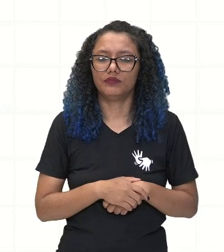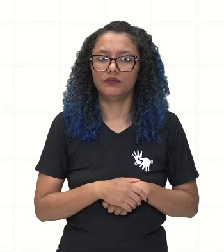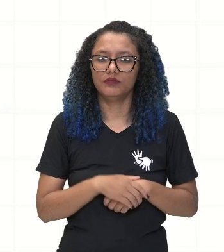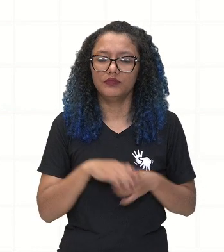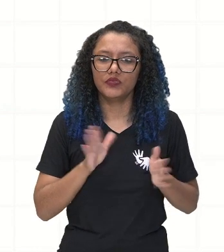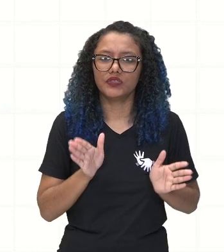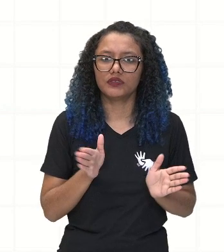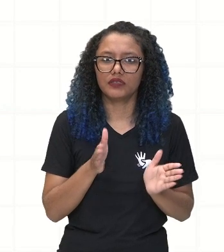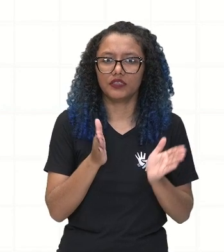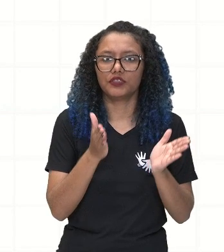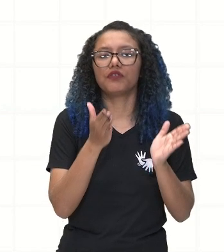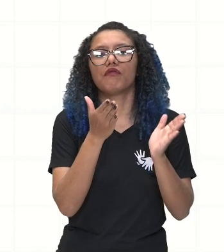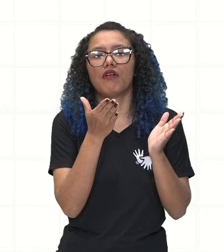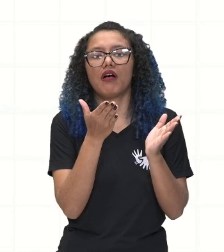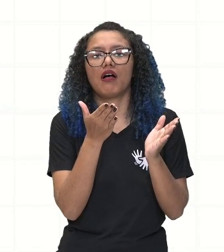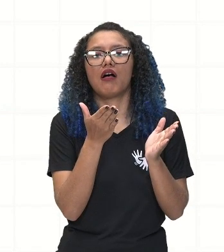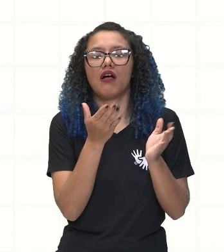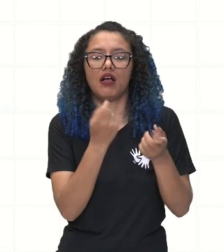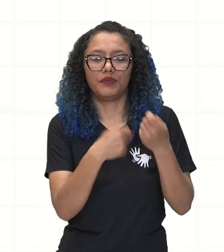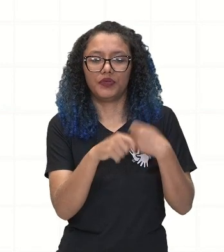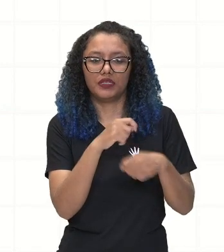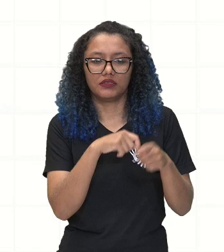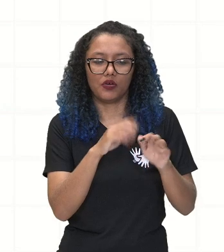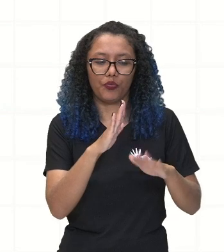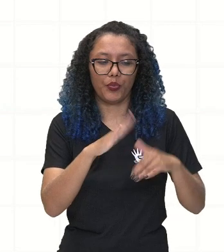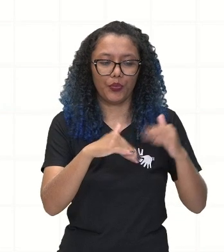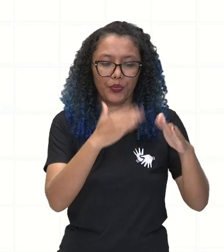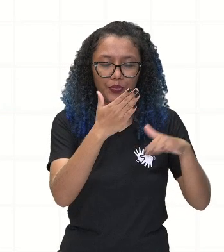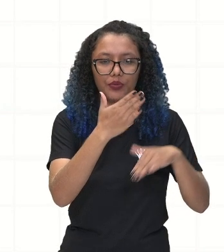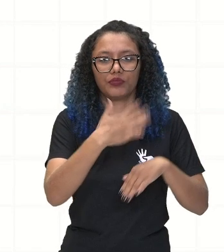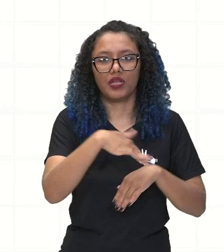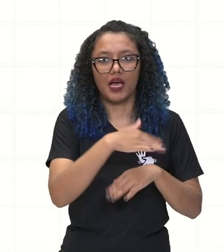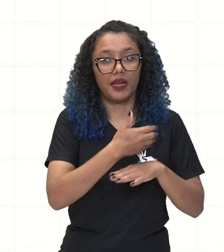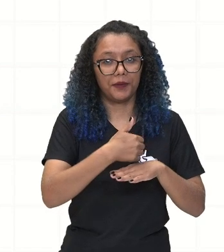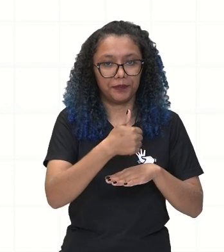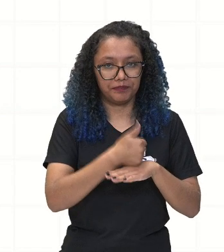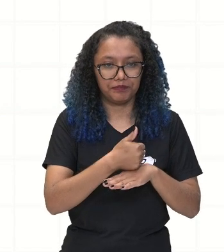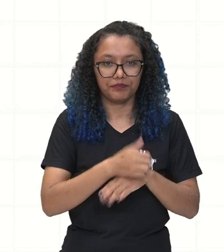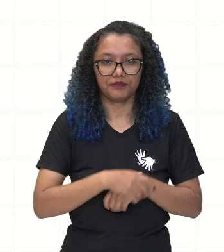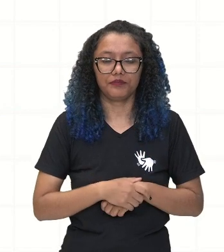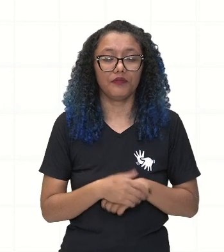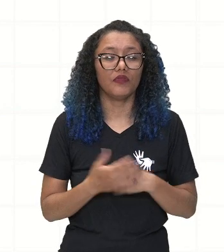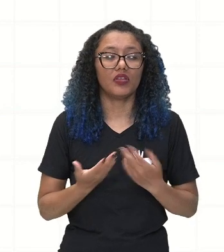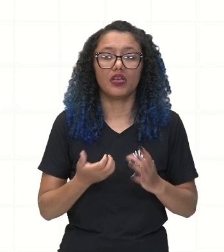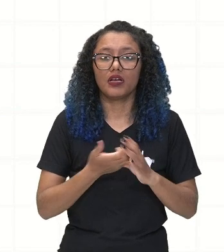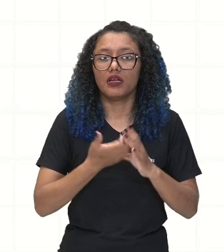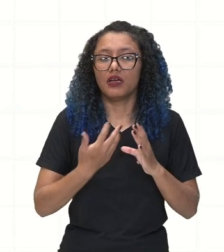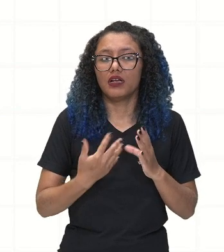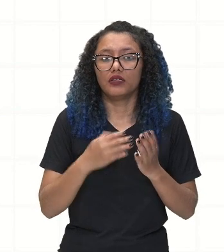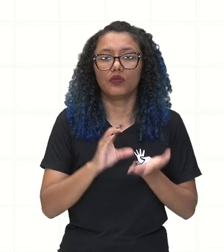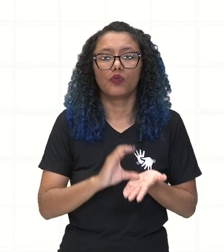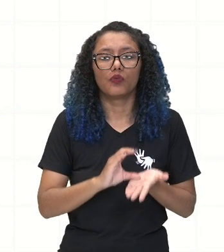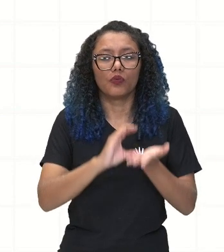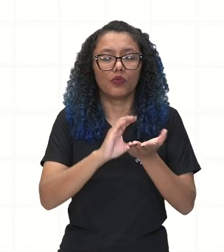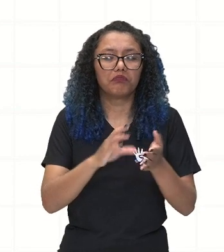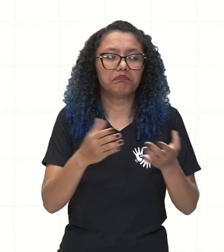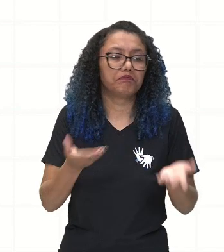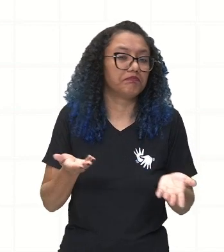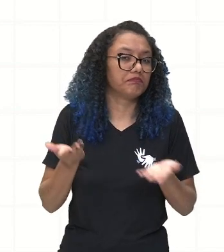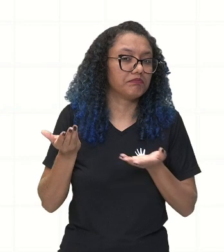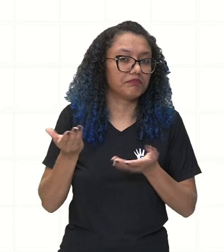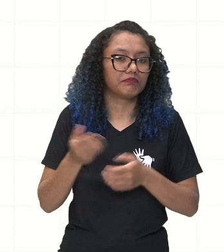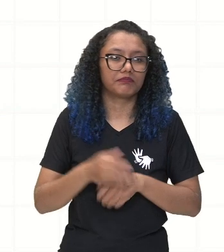essa administração colonial. Então, quais são as características desse Conselho das